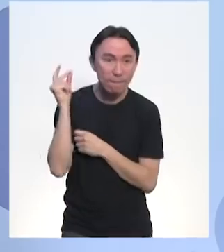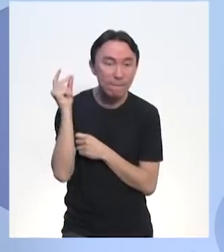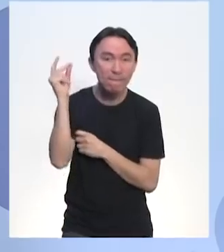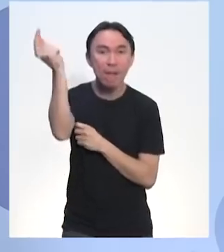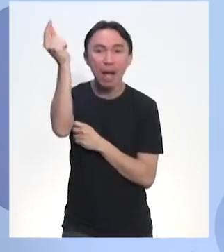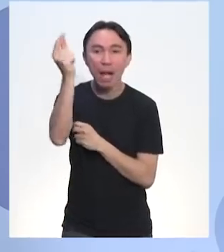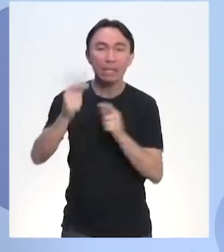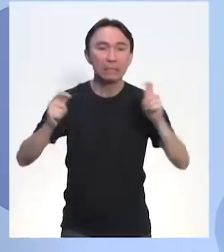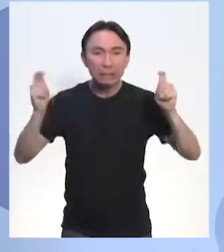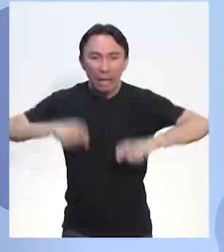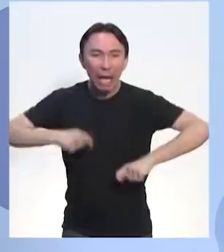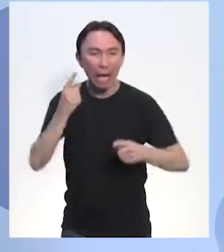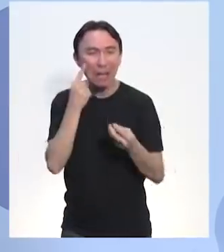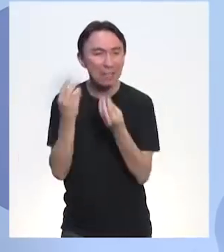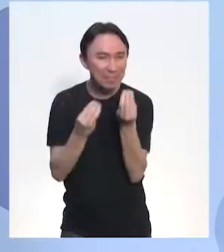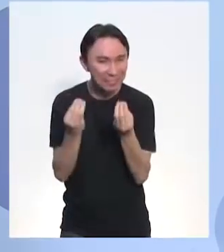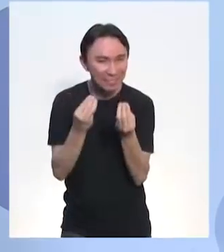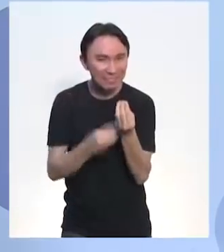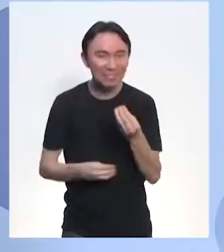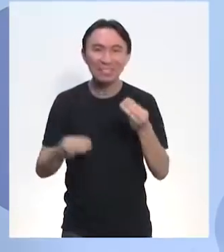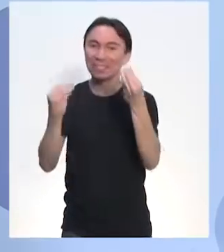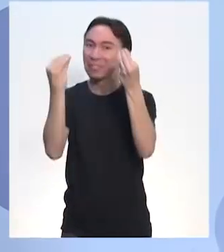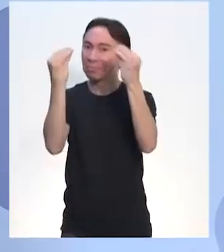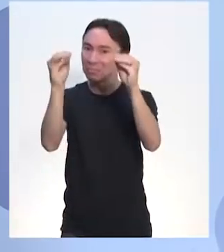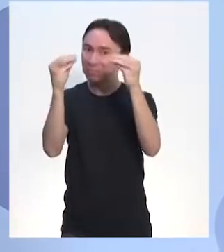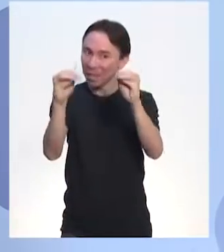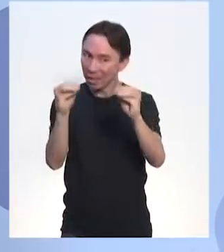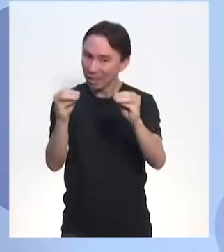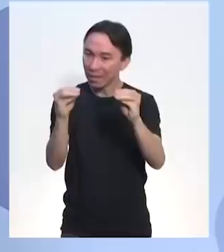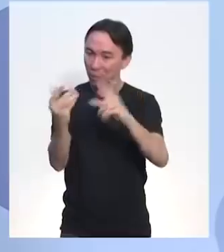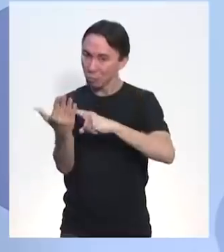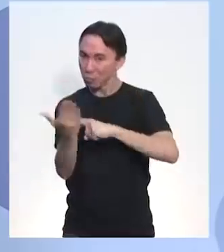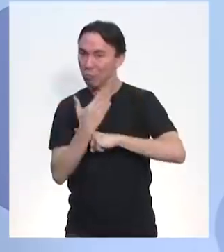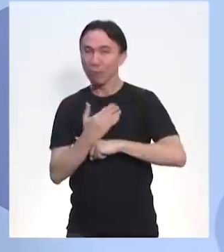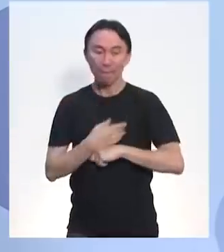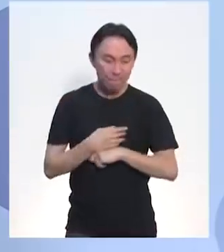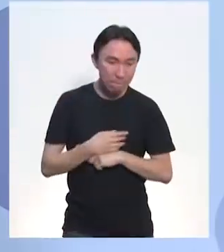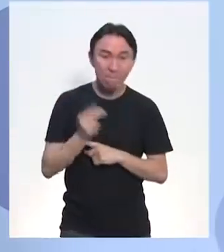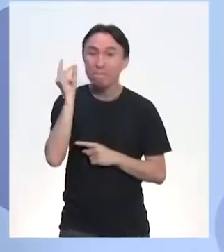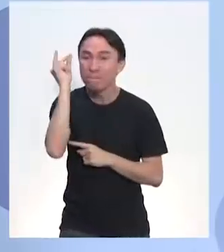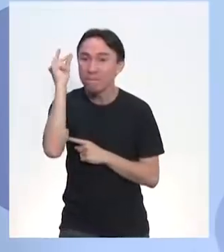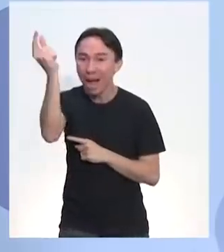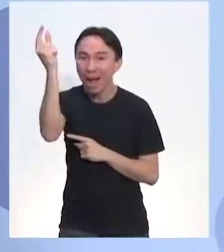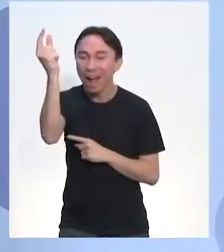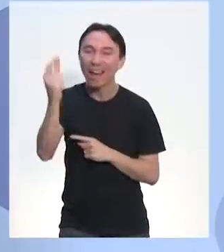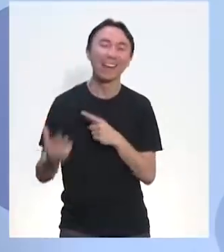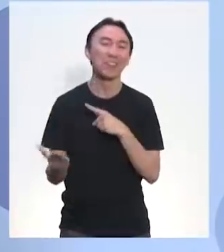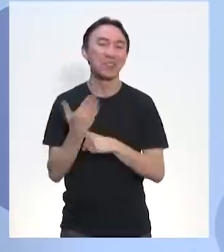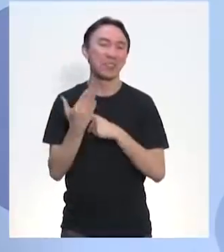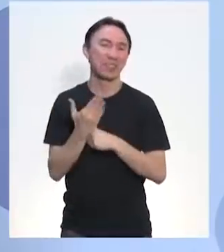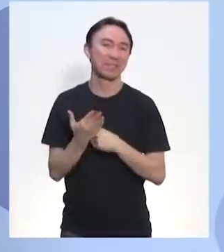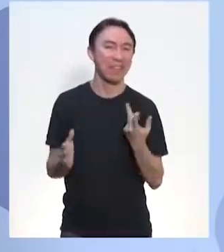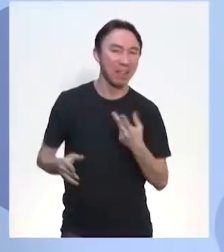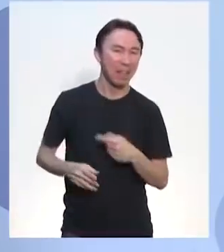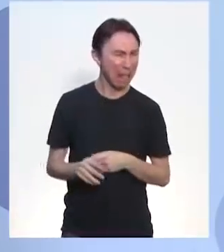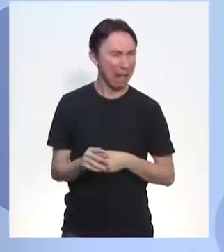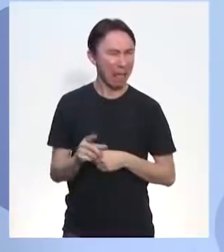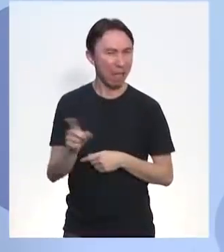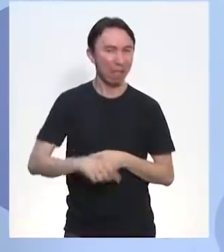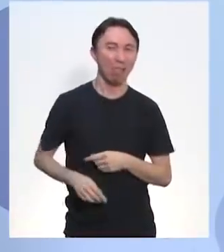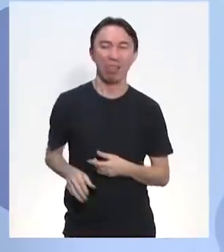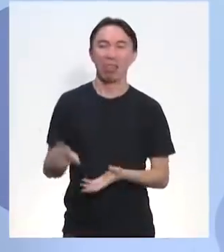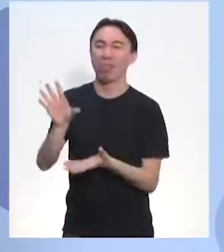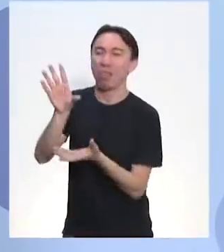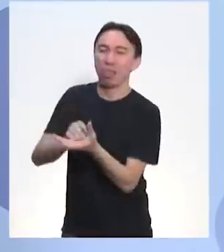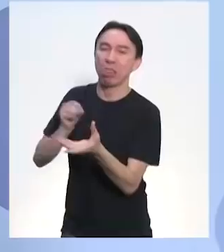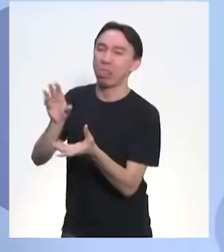verdade. Os posts ajudam bastante a ter ideias, gente. Né? A ideia não é copiar também, não, né? Vamos falar de ideia, mas não é copiar. Mas, de